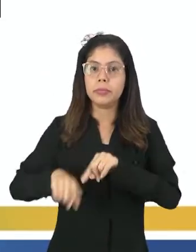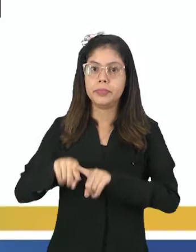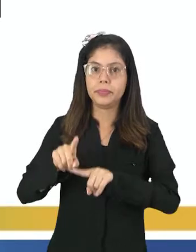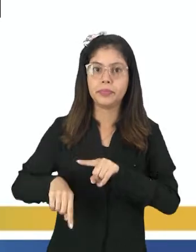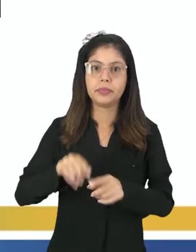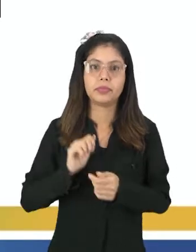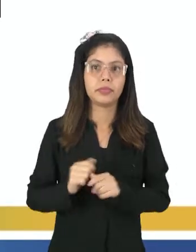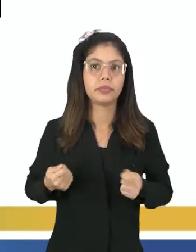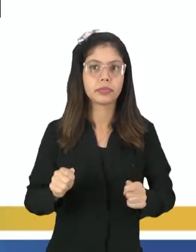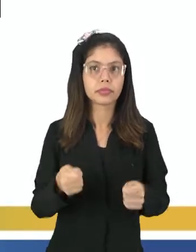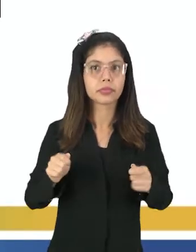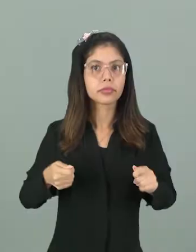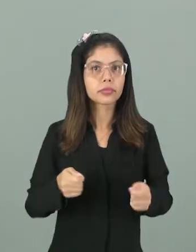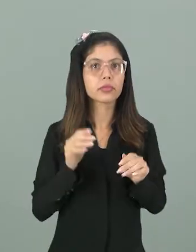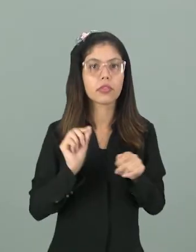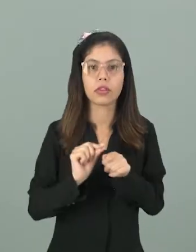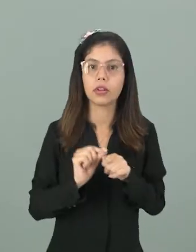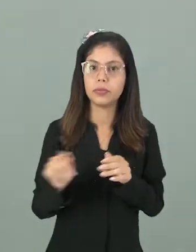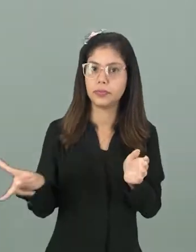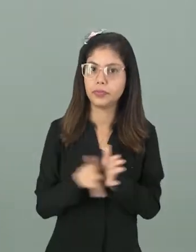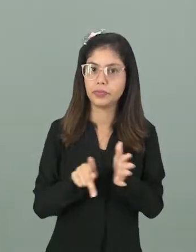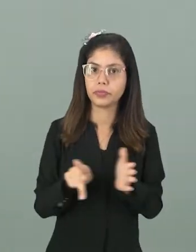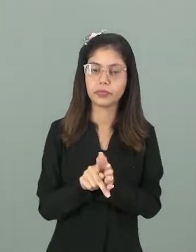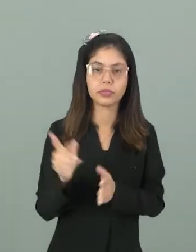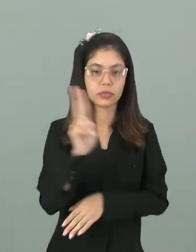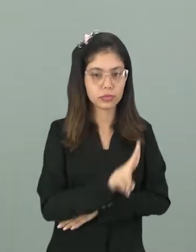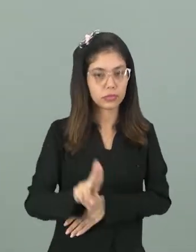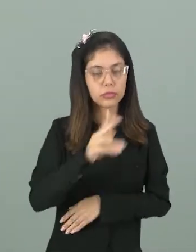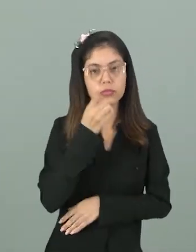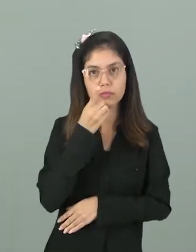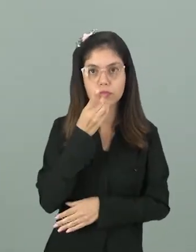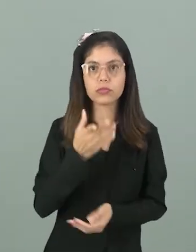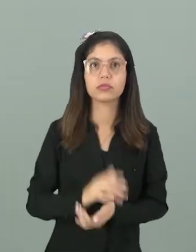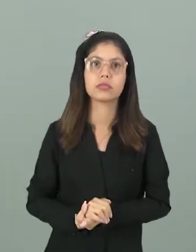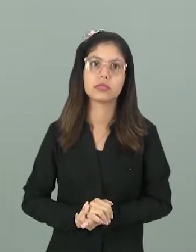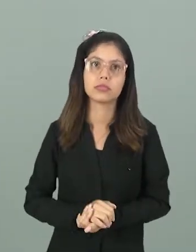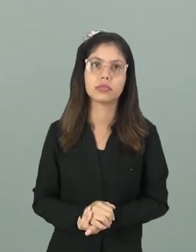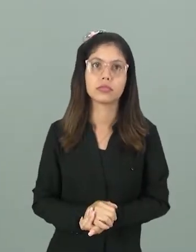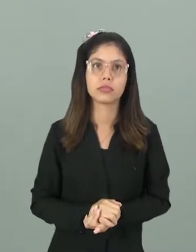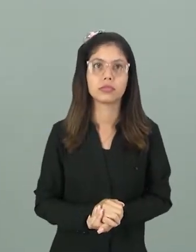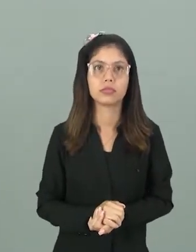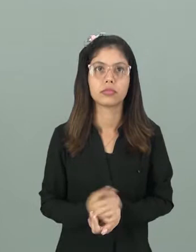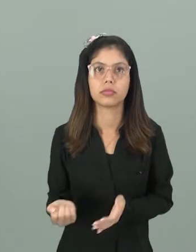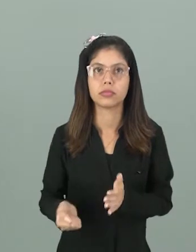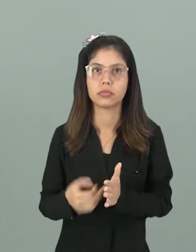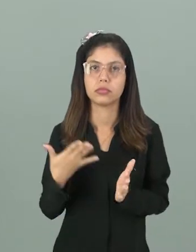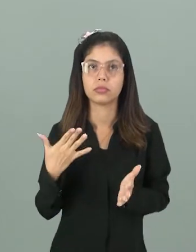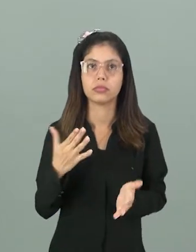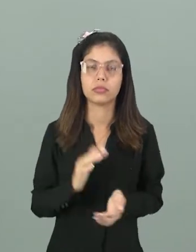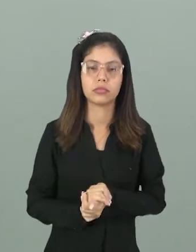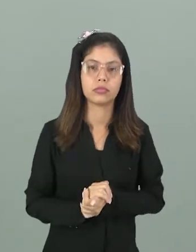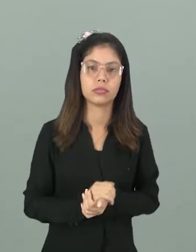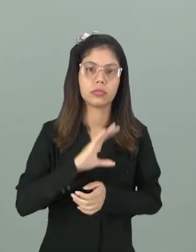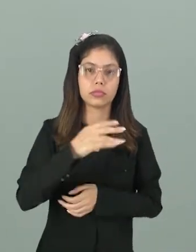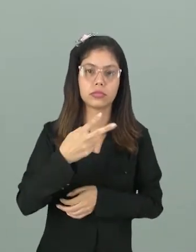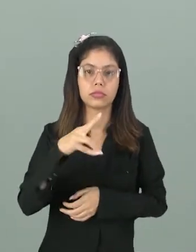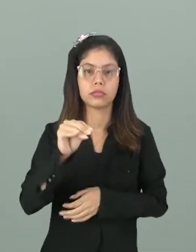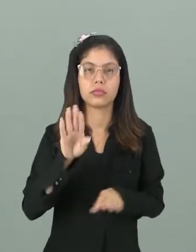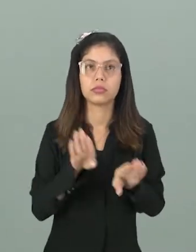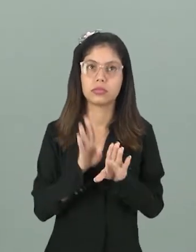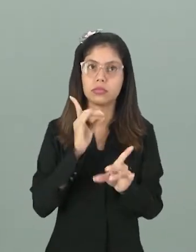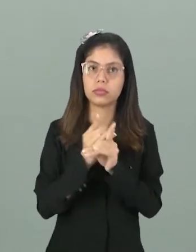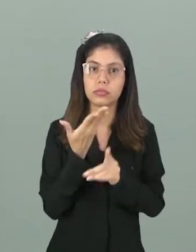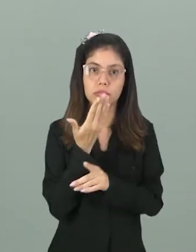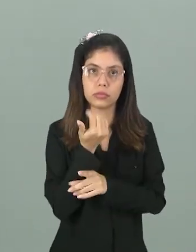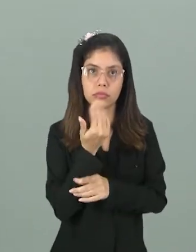matéria-prima para fazer muitos dos combustíveis que são utilizados no nosso dia a dia. Temos aí bastantes componentes também encontrados na